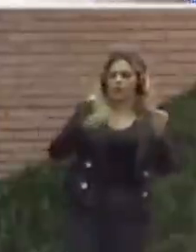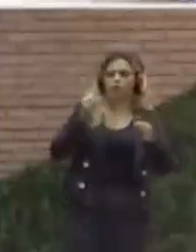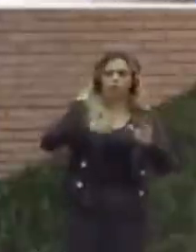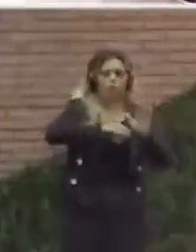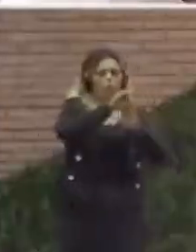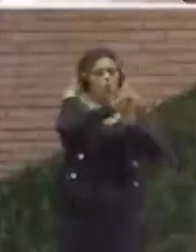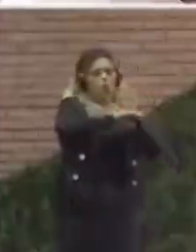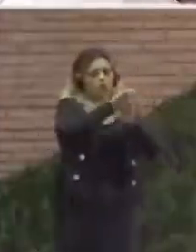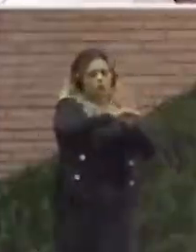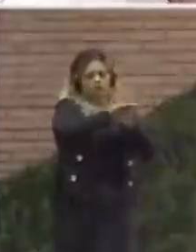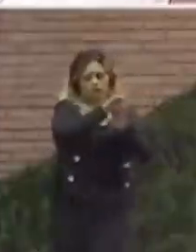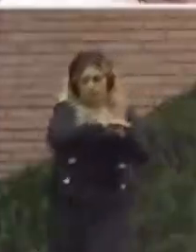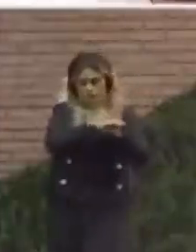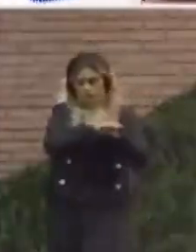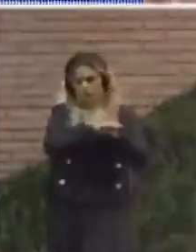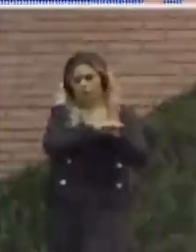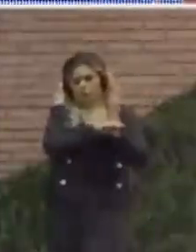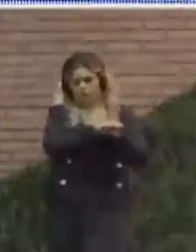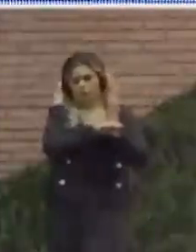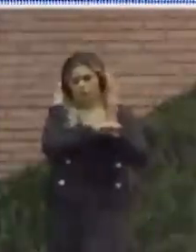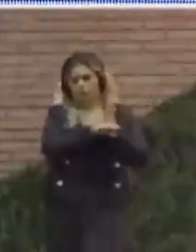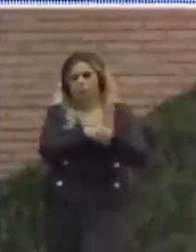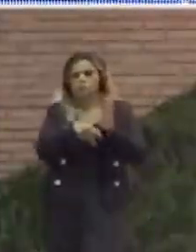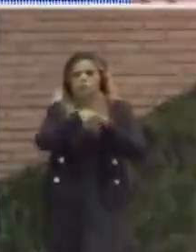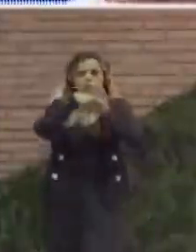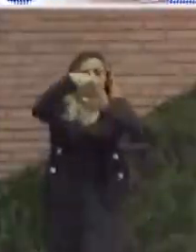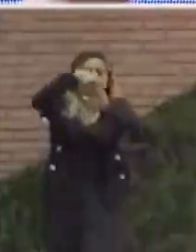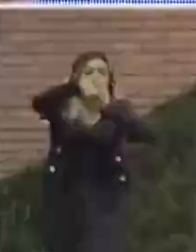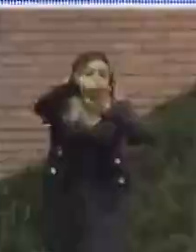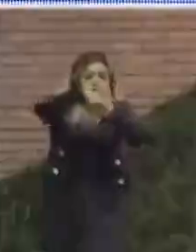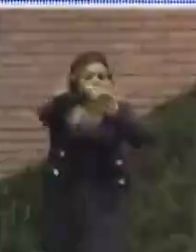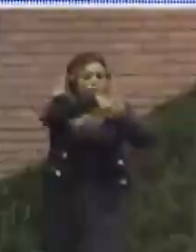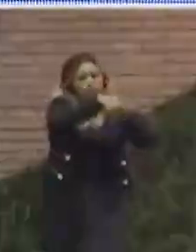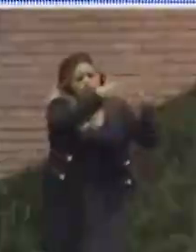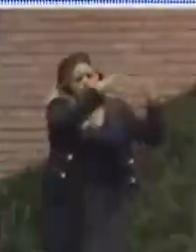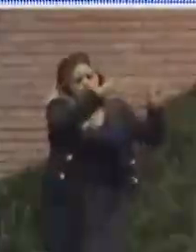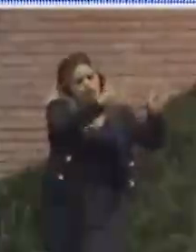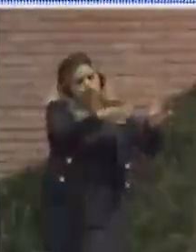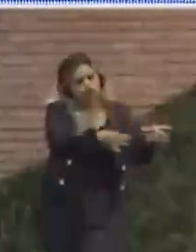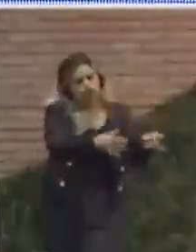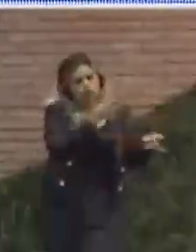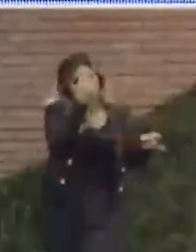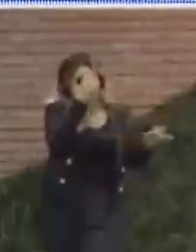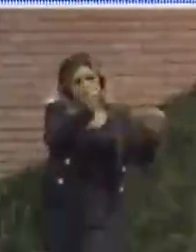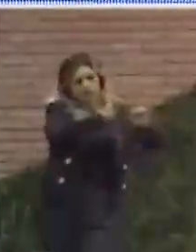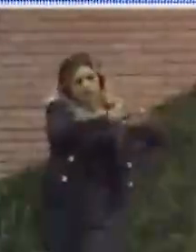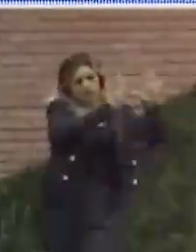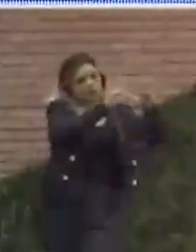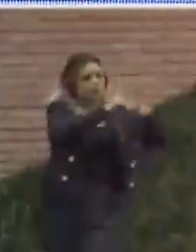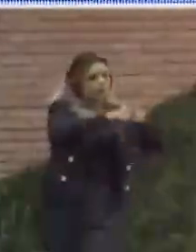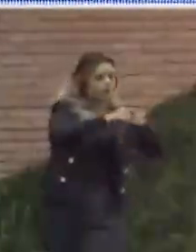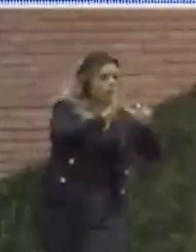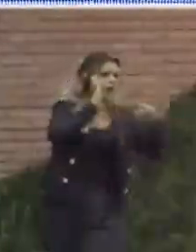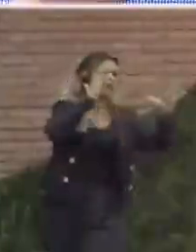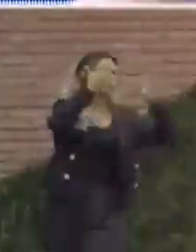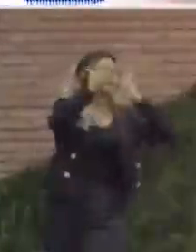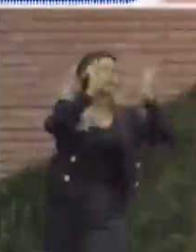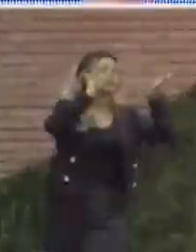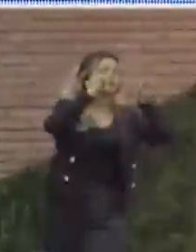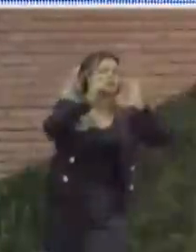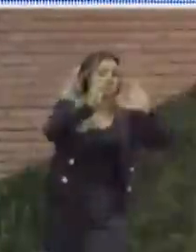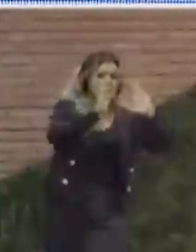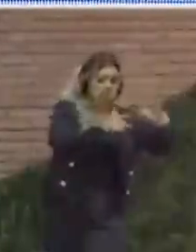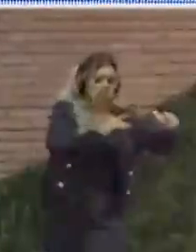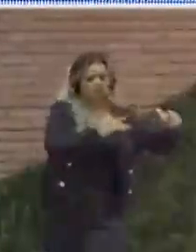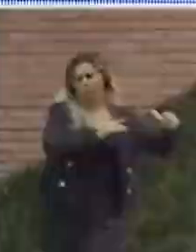conceito, da parte de conceituação do projeto, quais são as soluções que você vai aplicar, todo